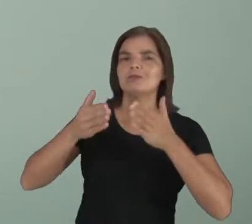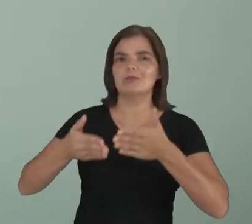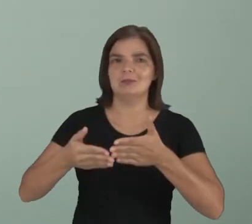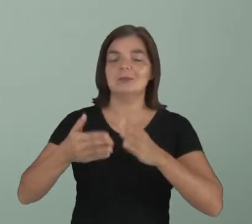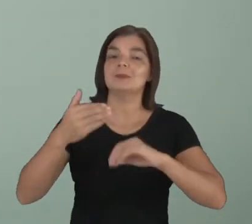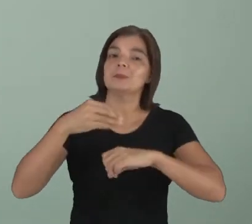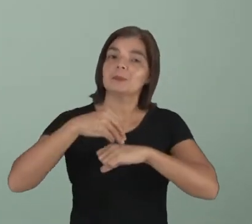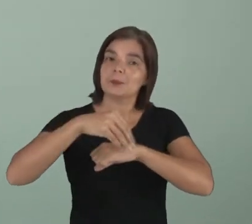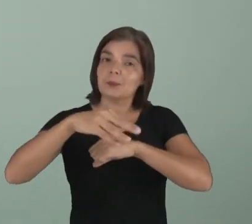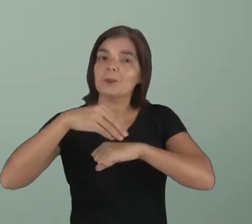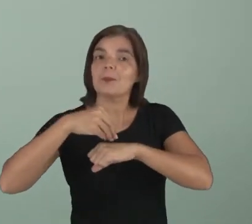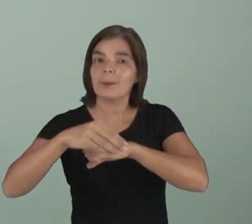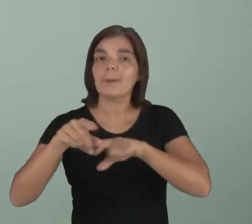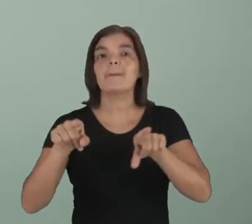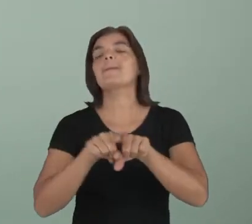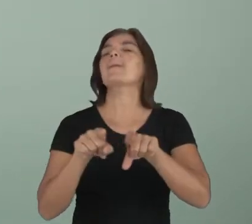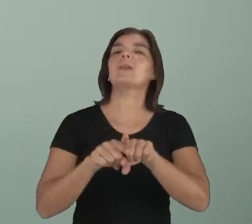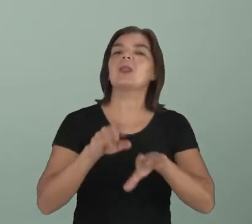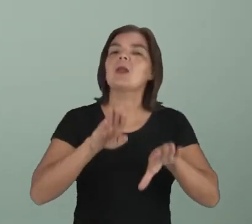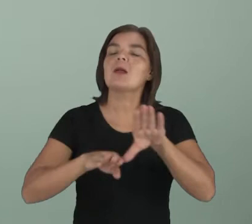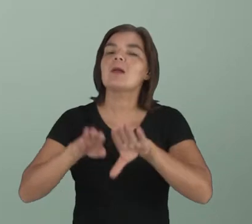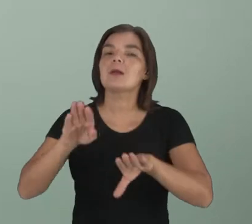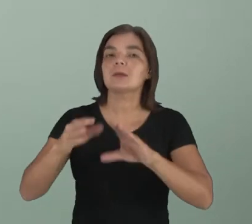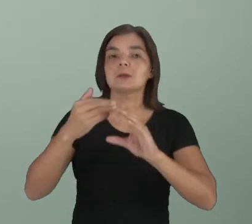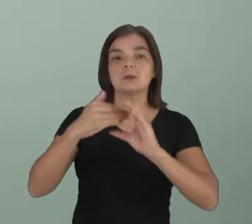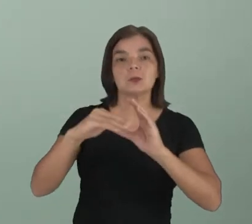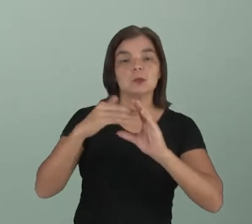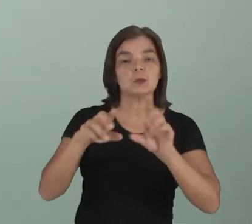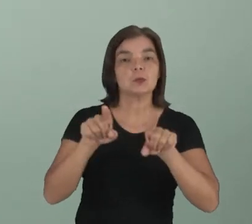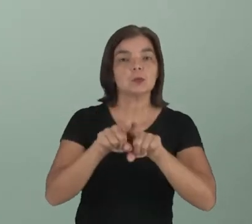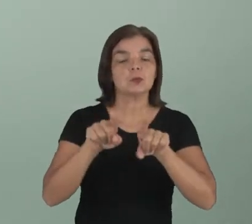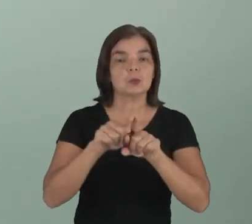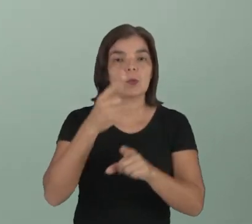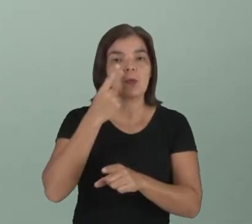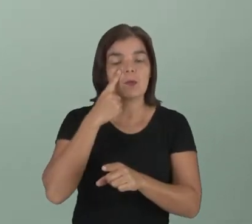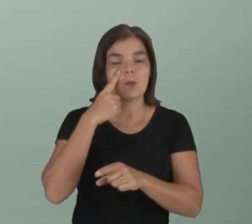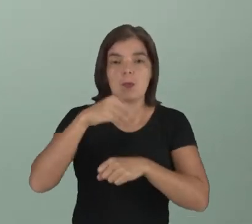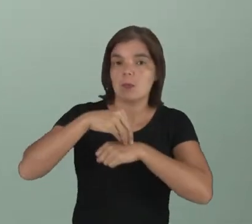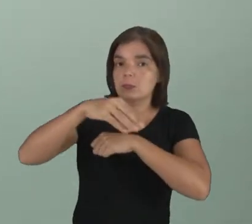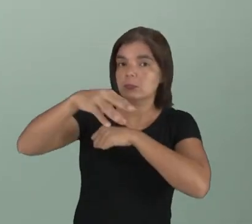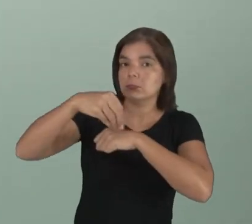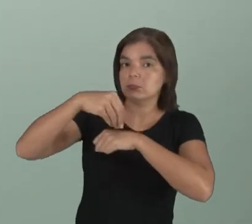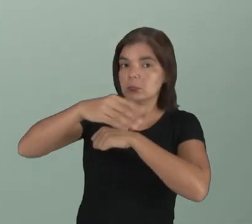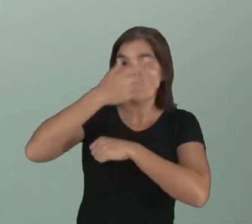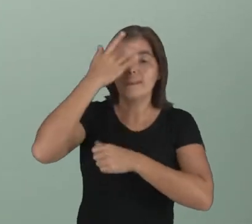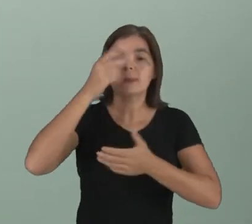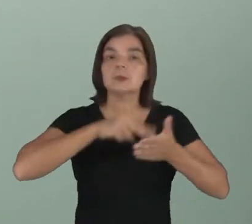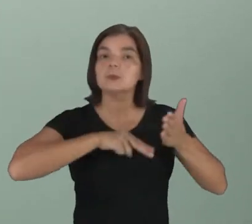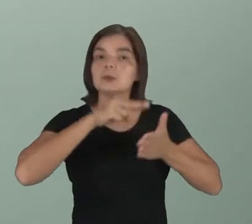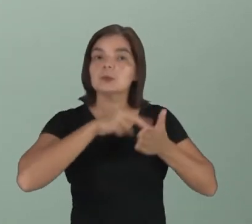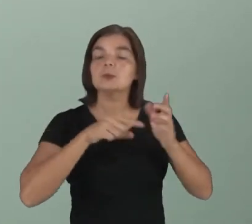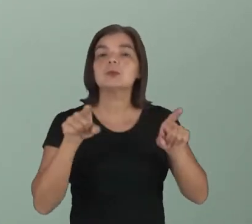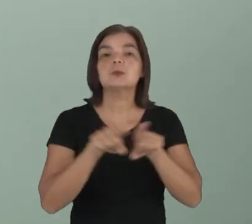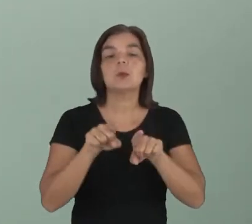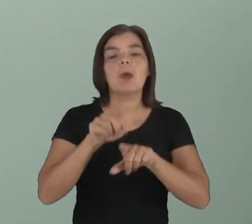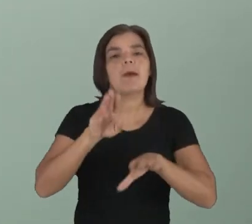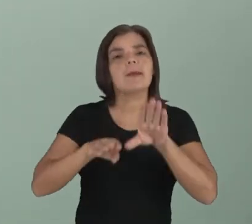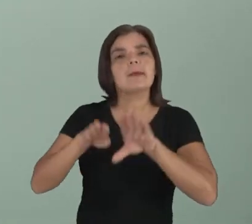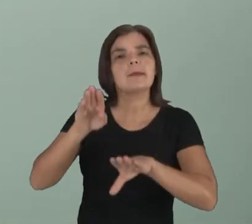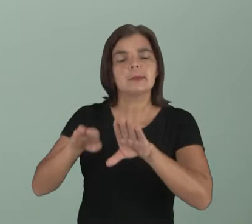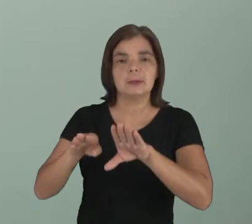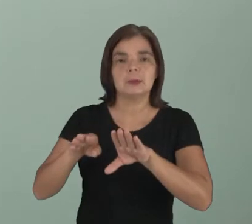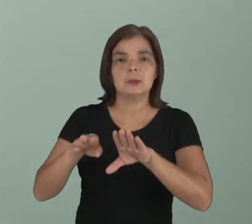que a mensagem, né, de acordo com a mensagem que nós iremos passar para o leitor e também de acordo